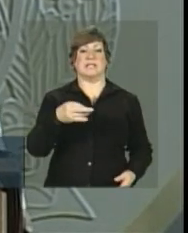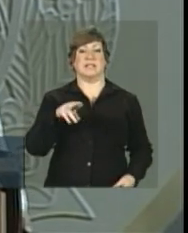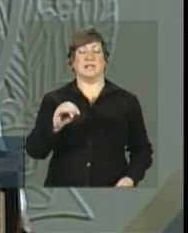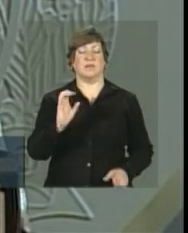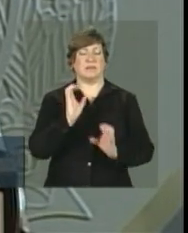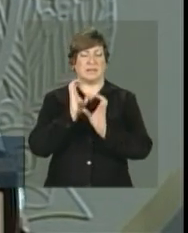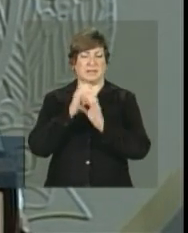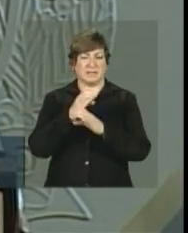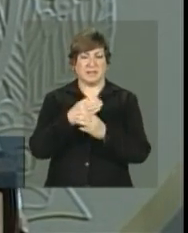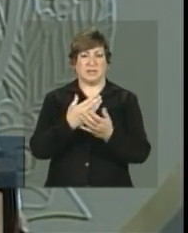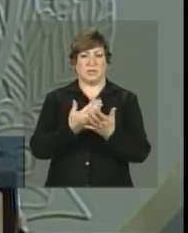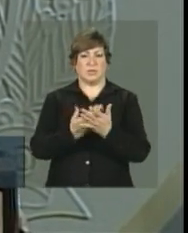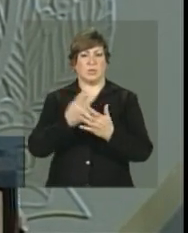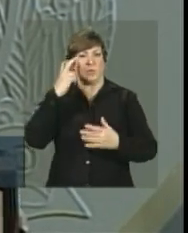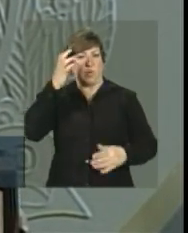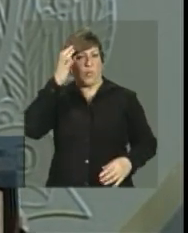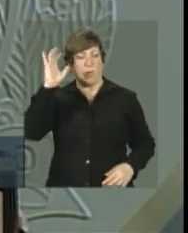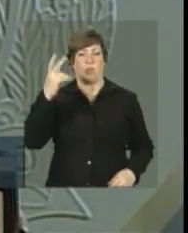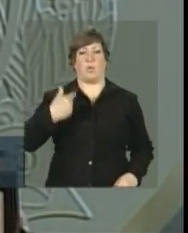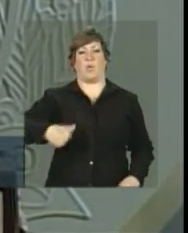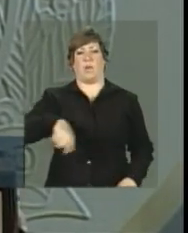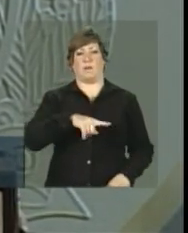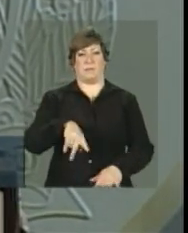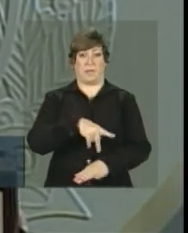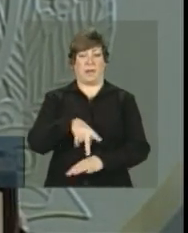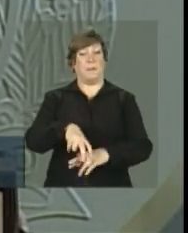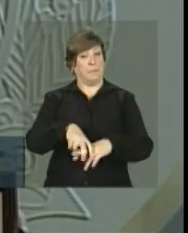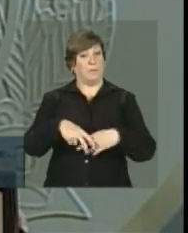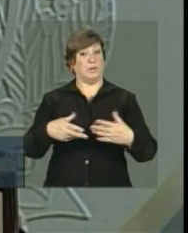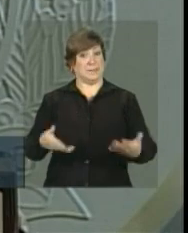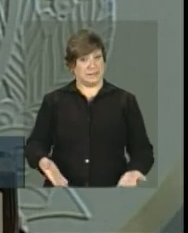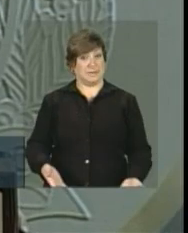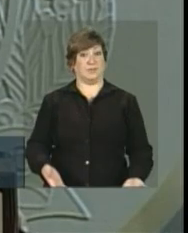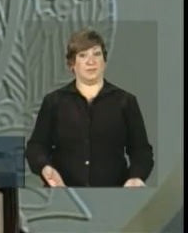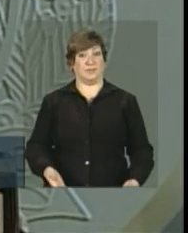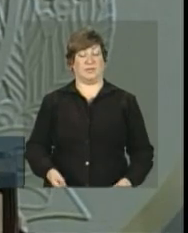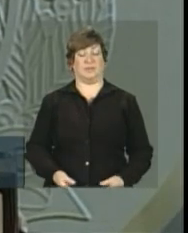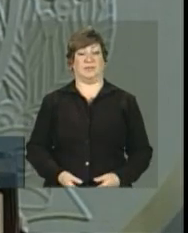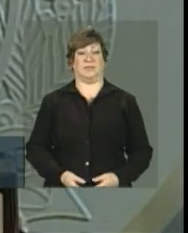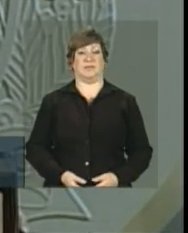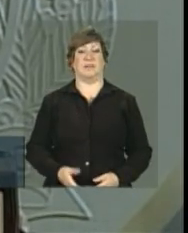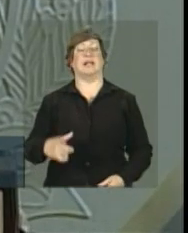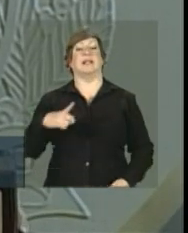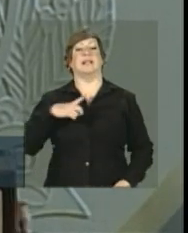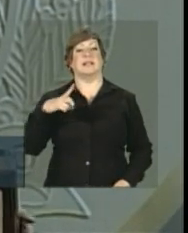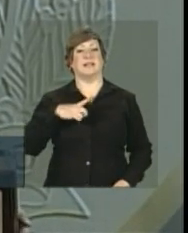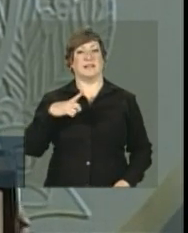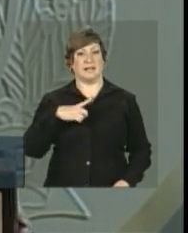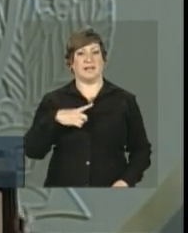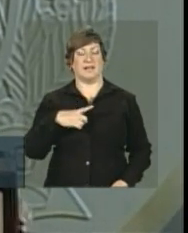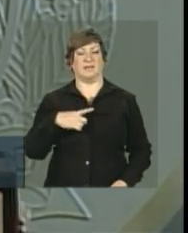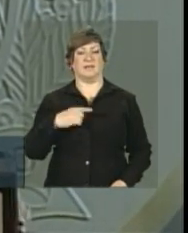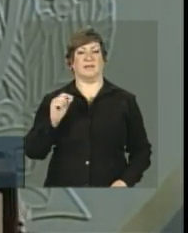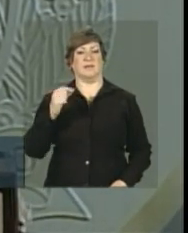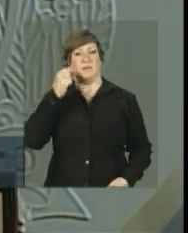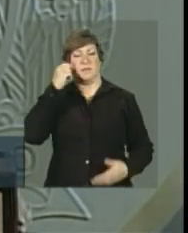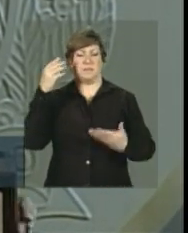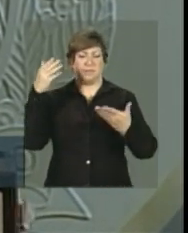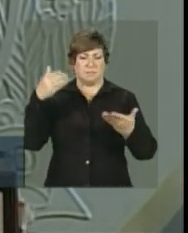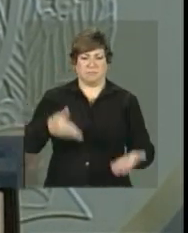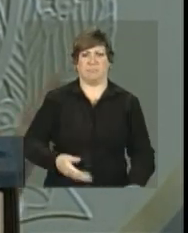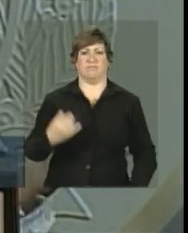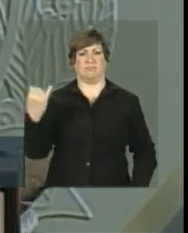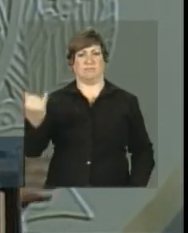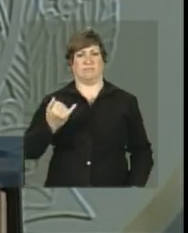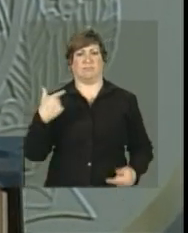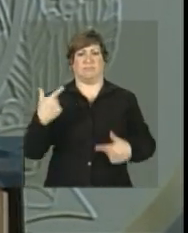científicos e de cultura do nosso país. E por isso, teve presença não só na criação